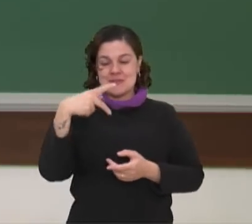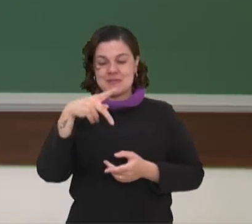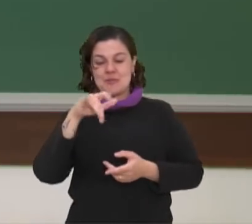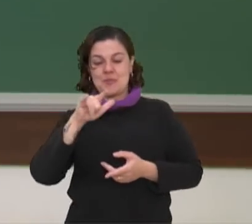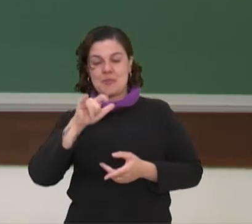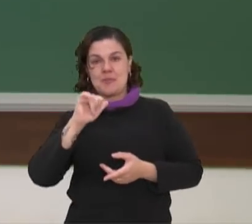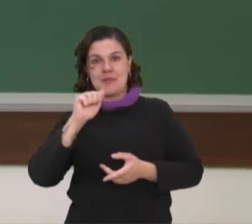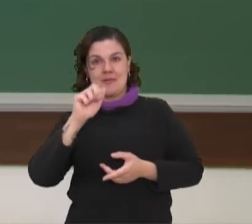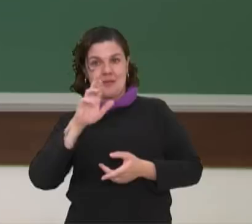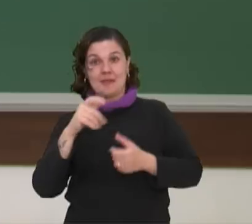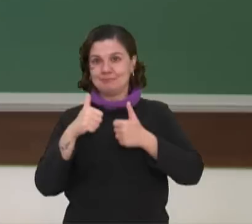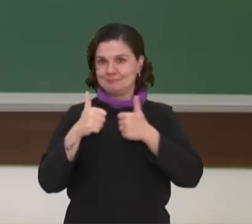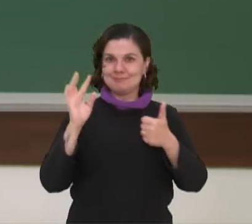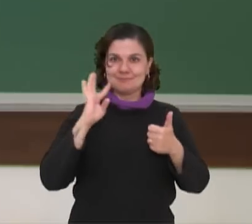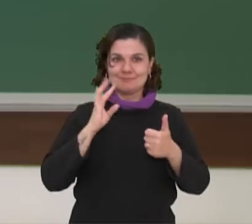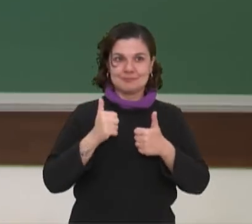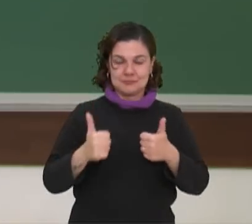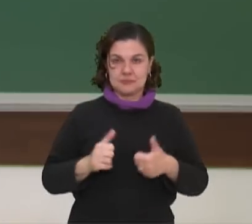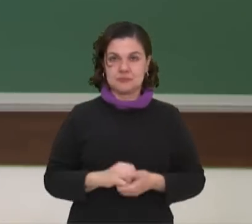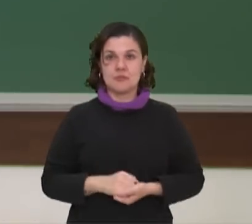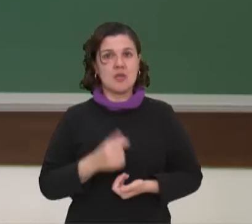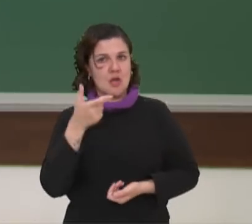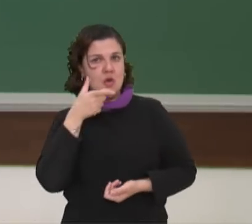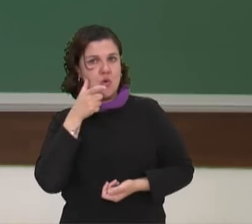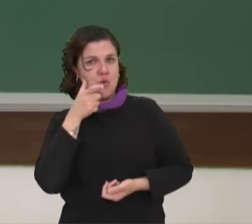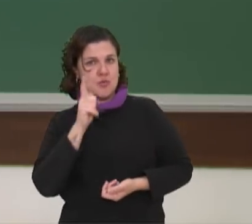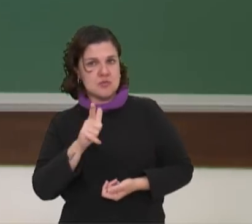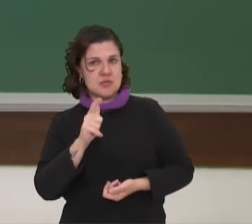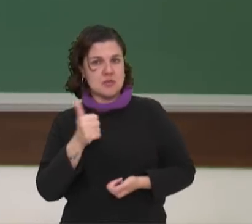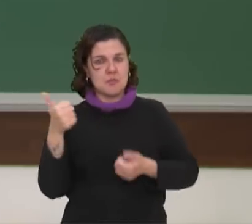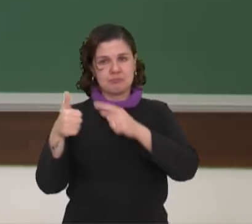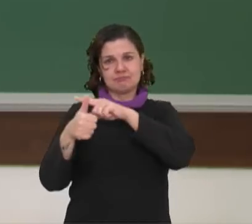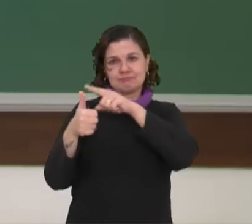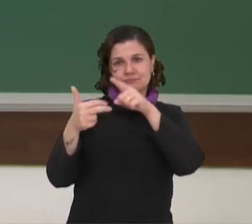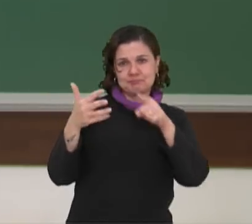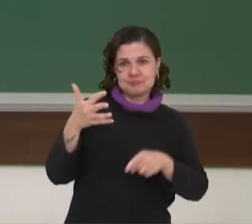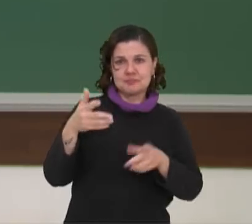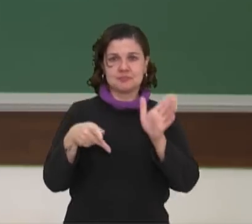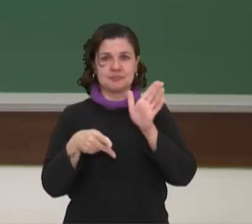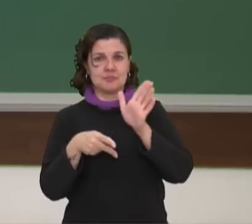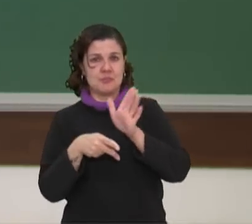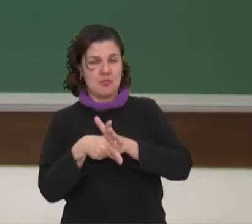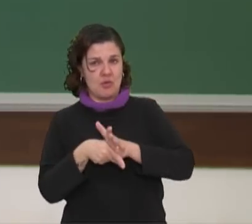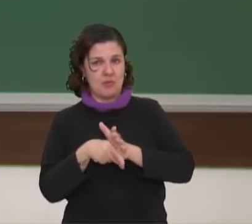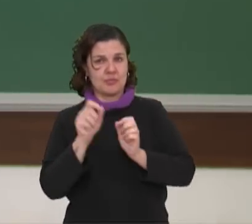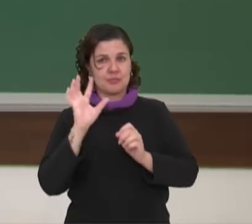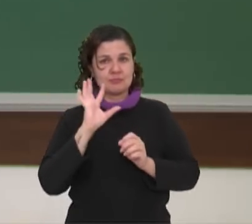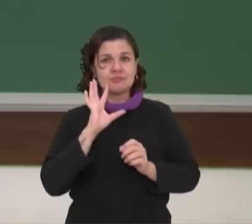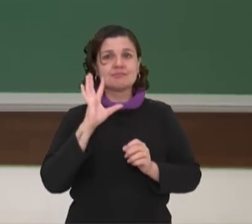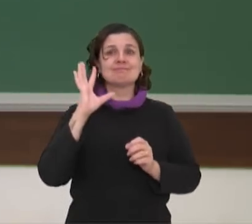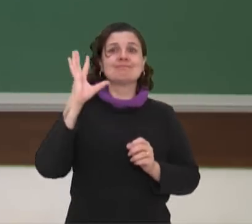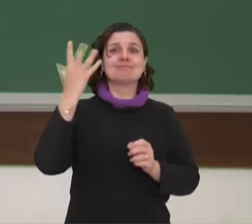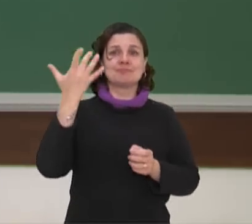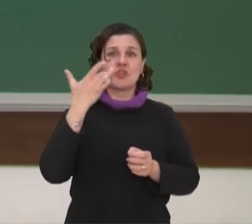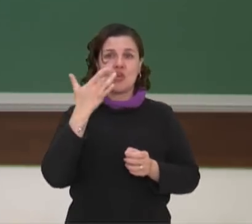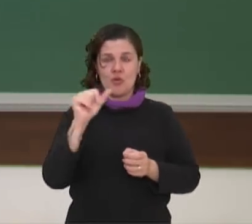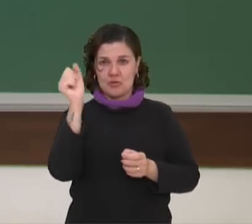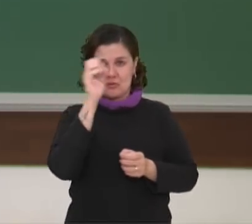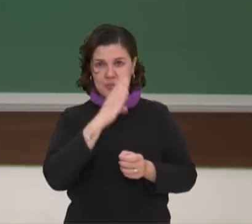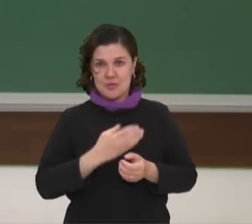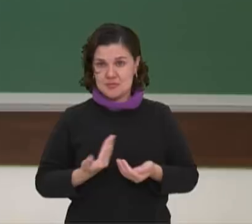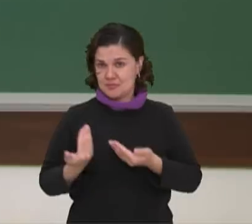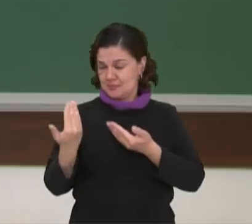Pilar. Legal? Então, conseguiu reparar uma das características ou uma das consequências desse ouro no